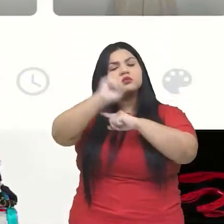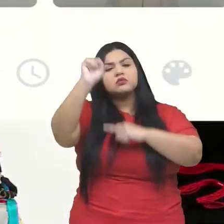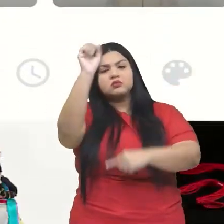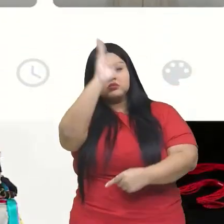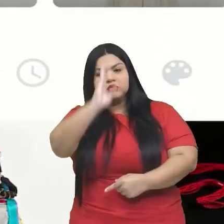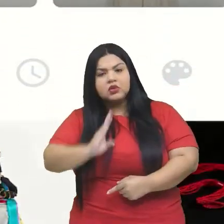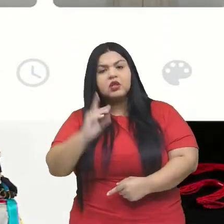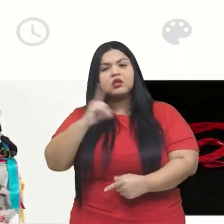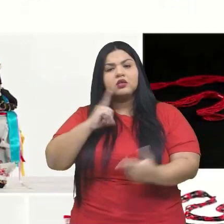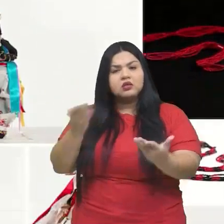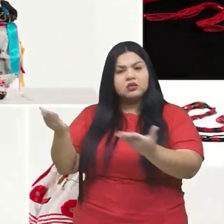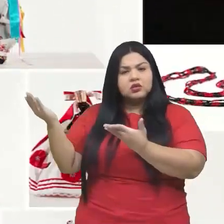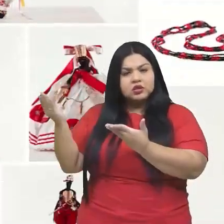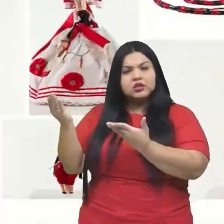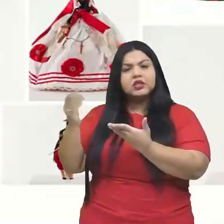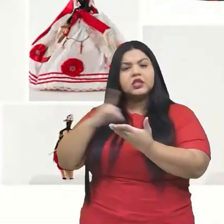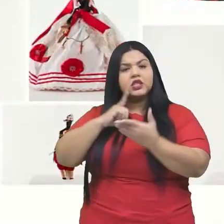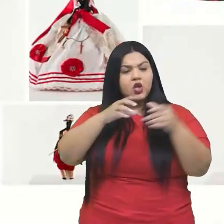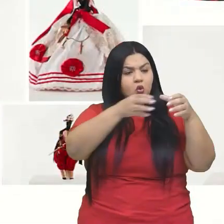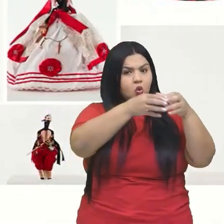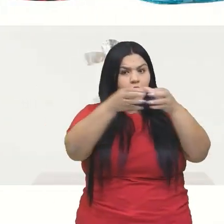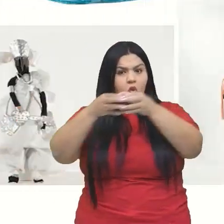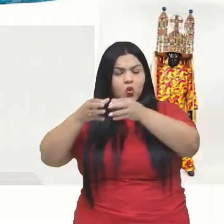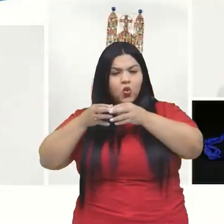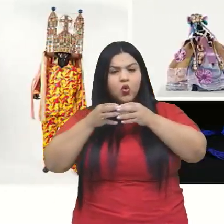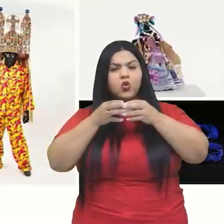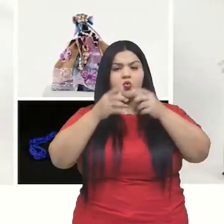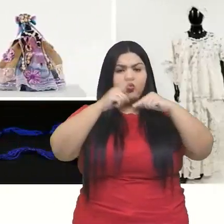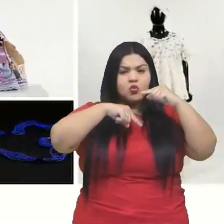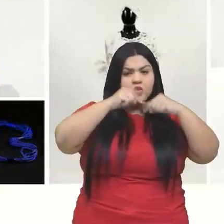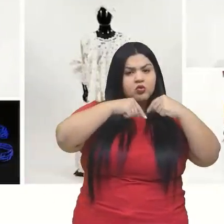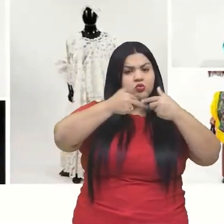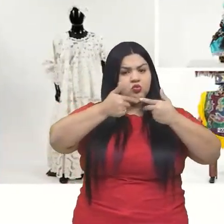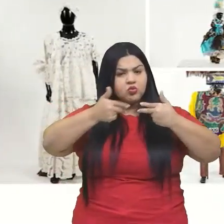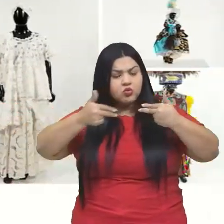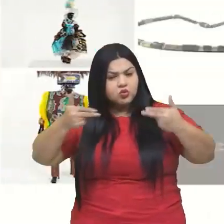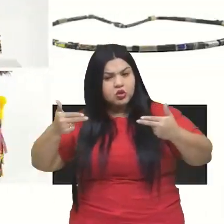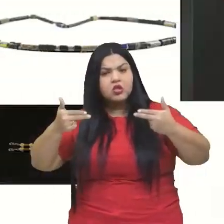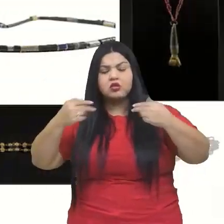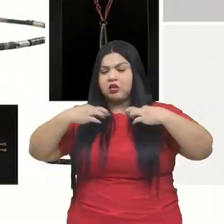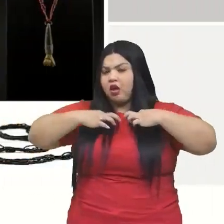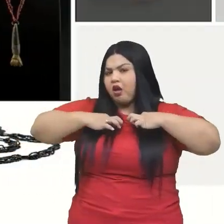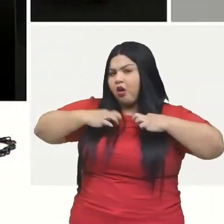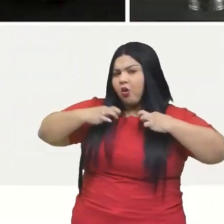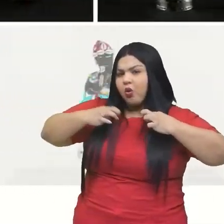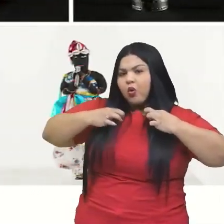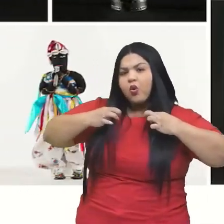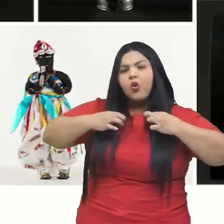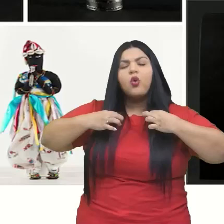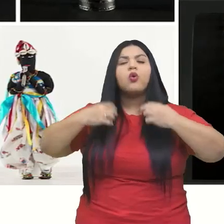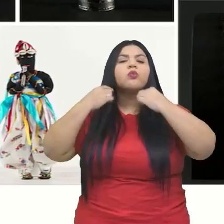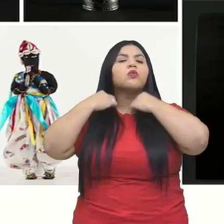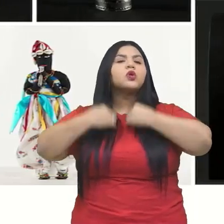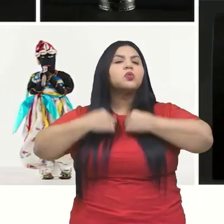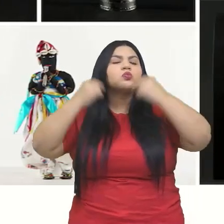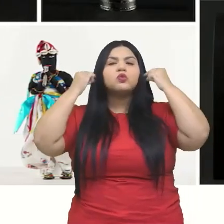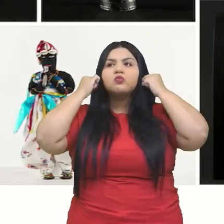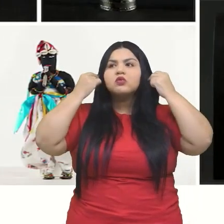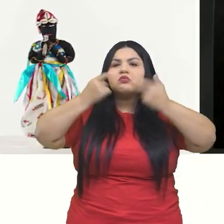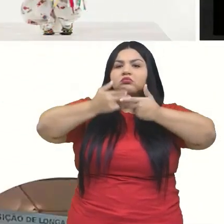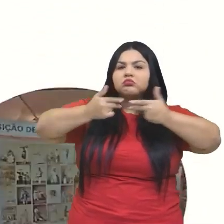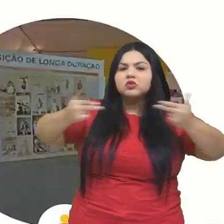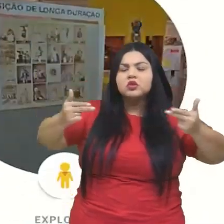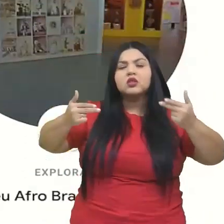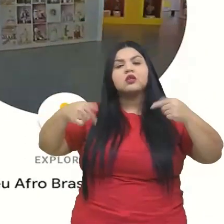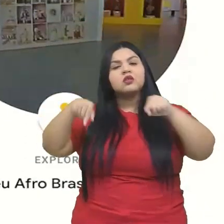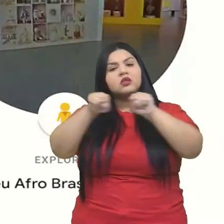as coleções, os itens, né, vestimentas, acessórios, utensílios